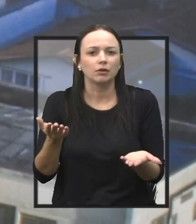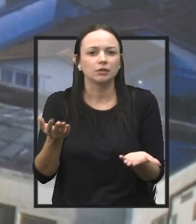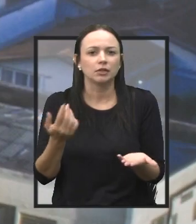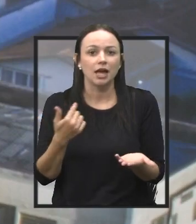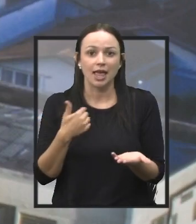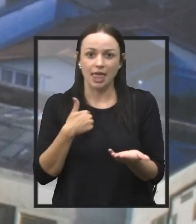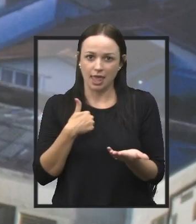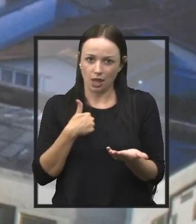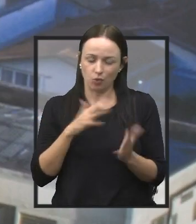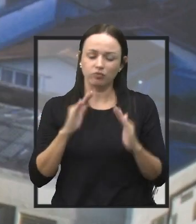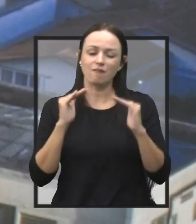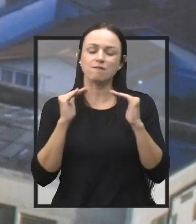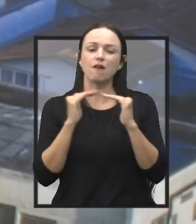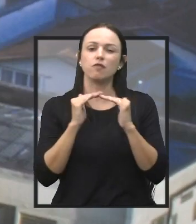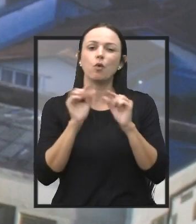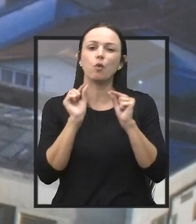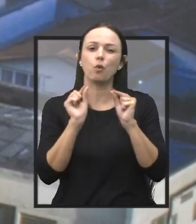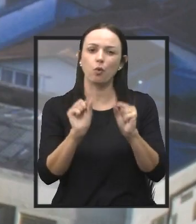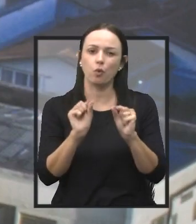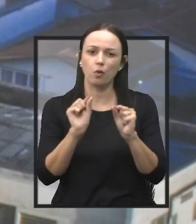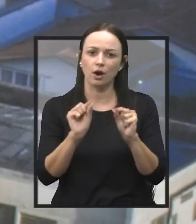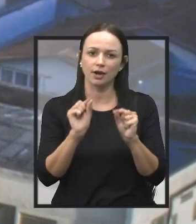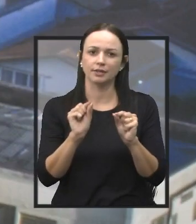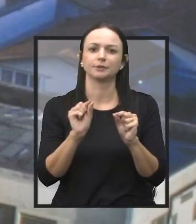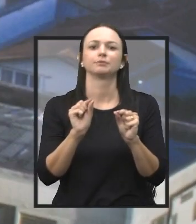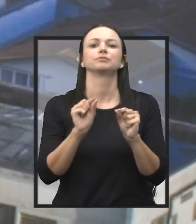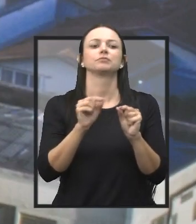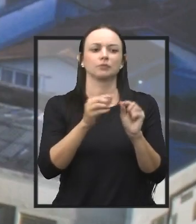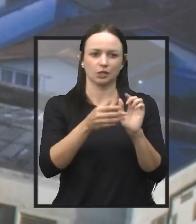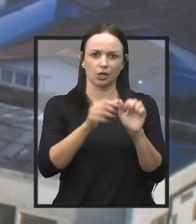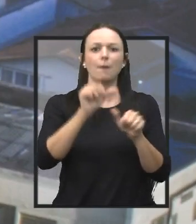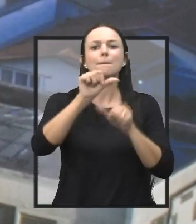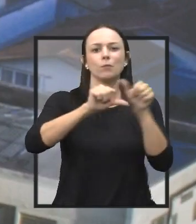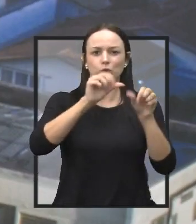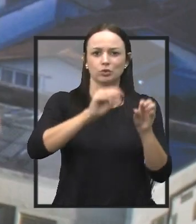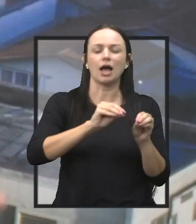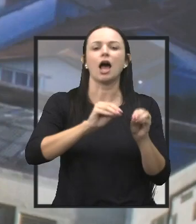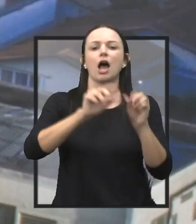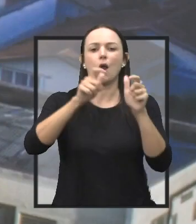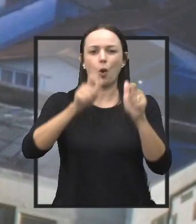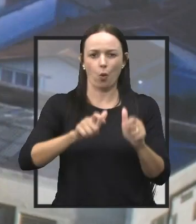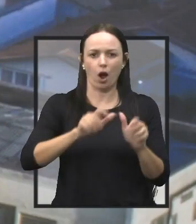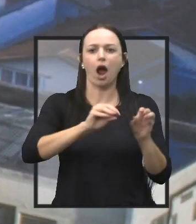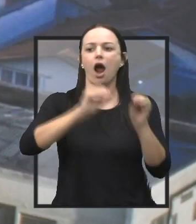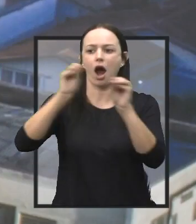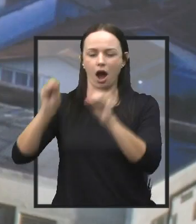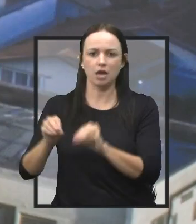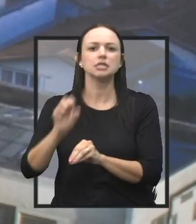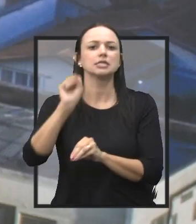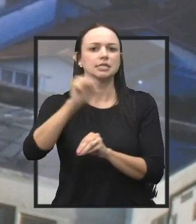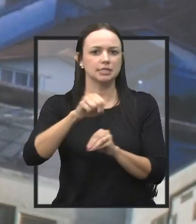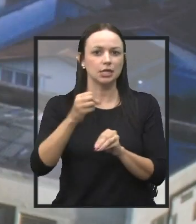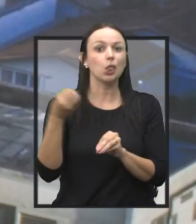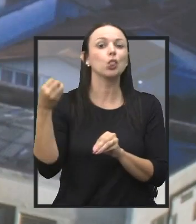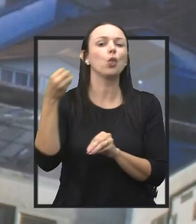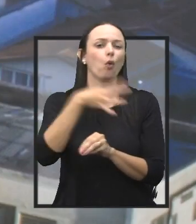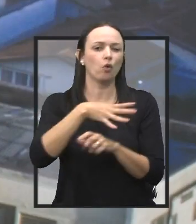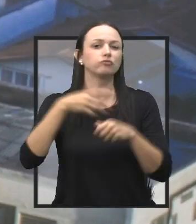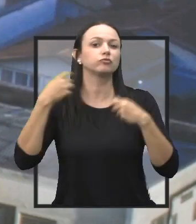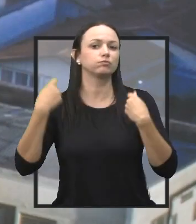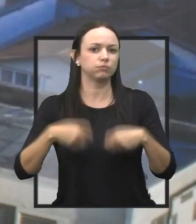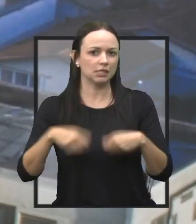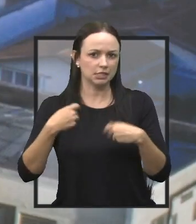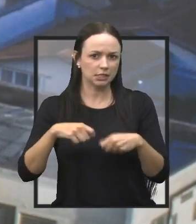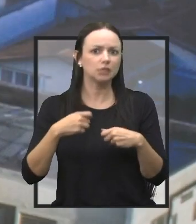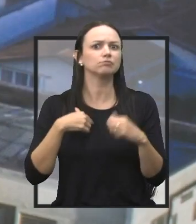sou totalmente favorável à remoção ali, à adequação de um novo espaço para esse pessoal do Ceazinha. Eu